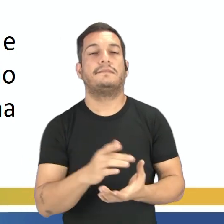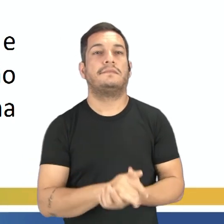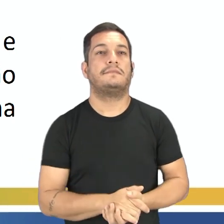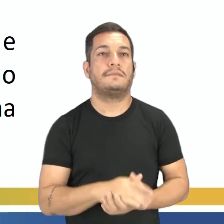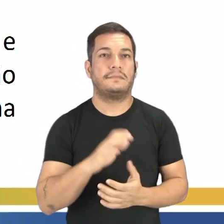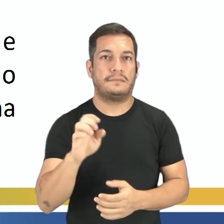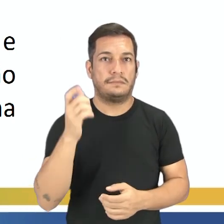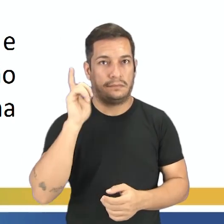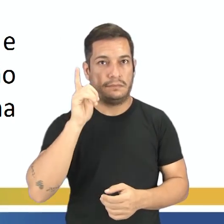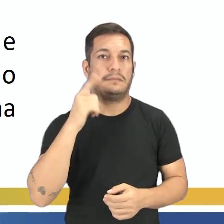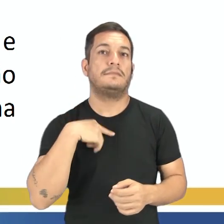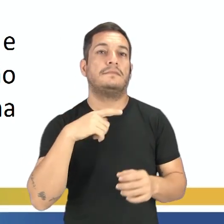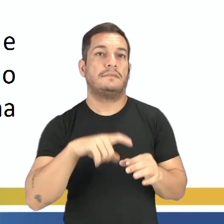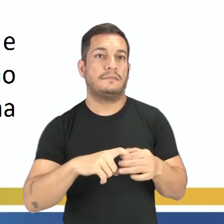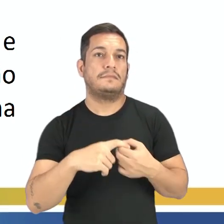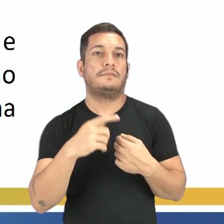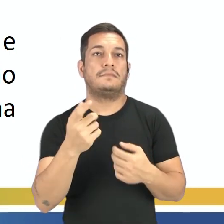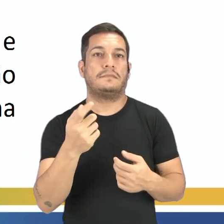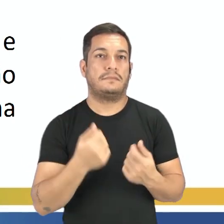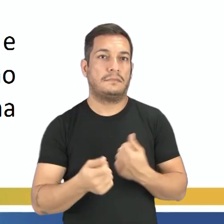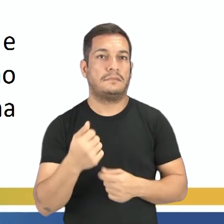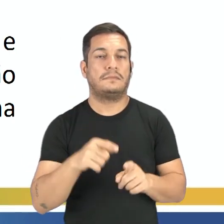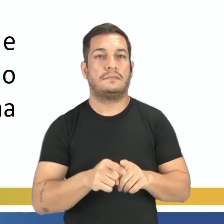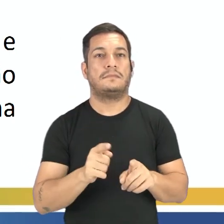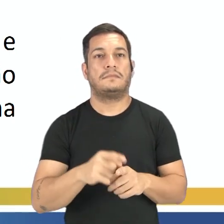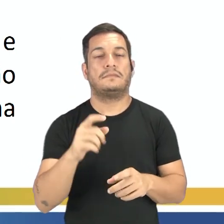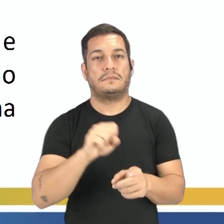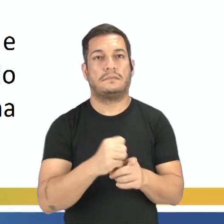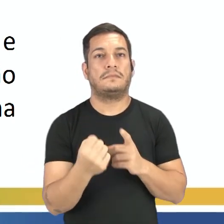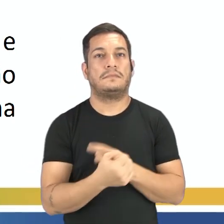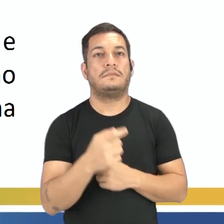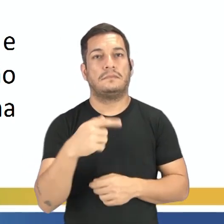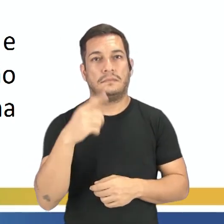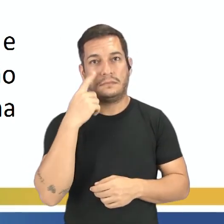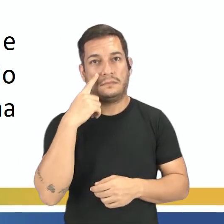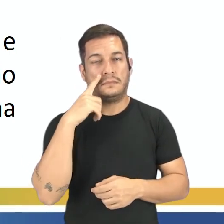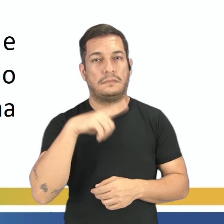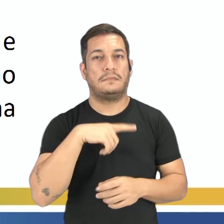E letra E, uma lógica de dependência econômica e social